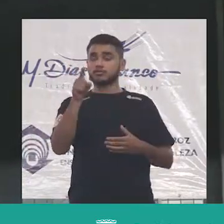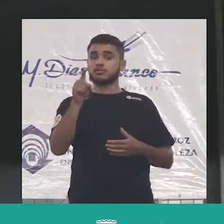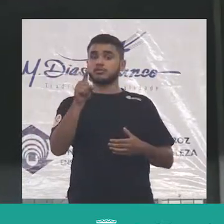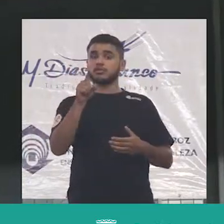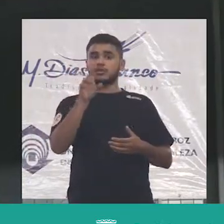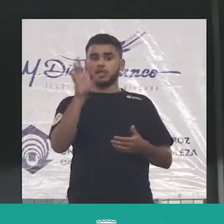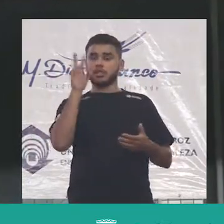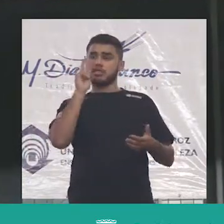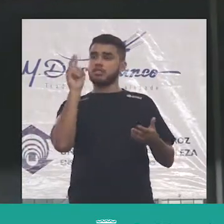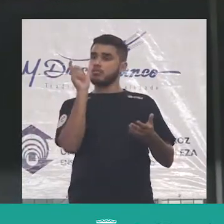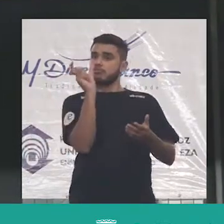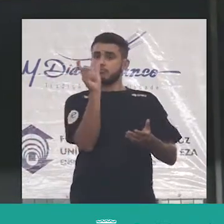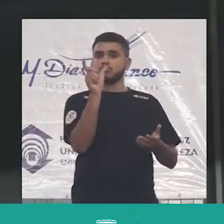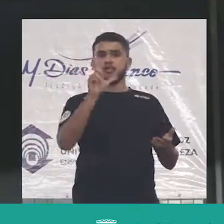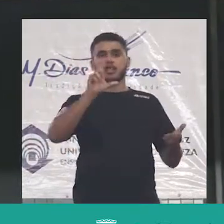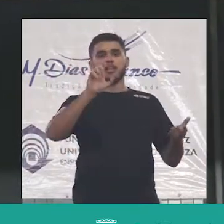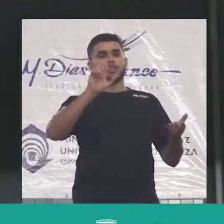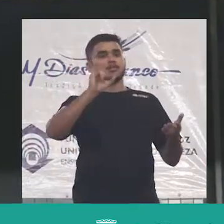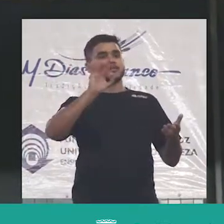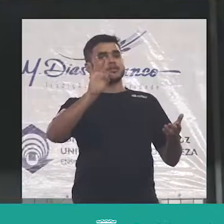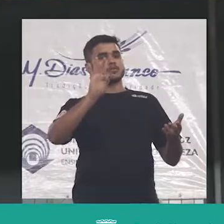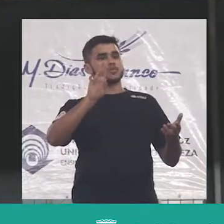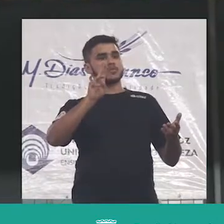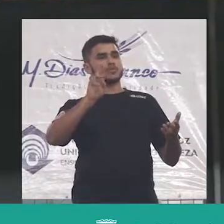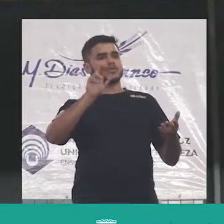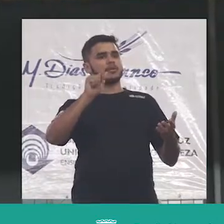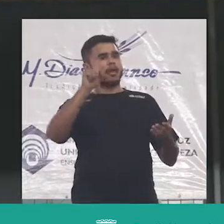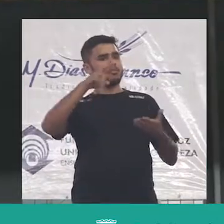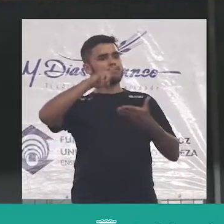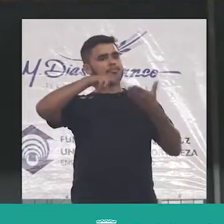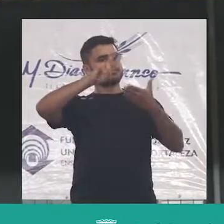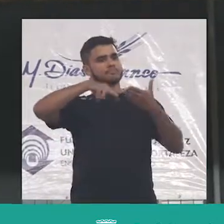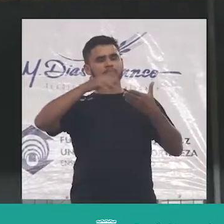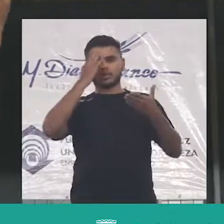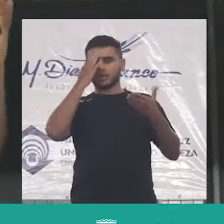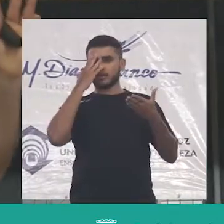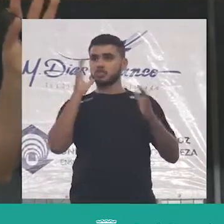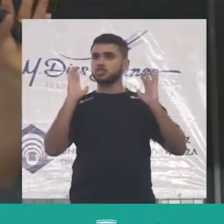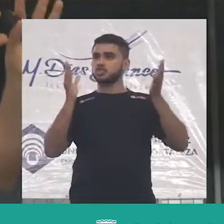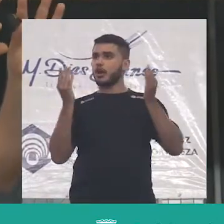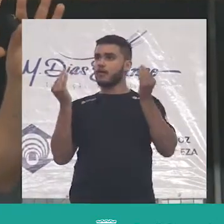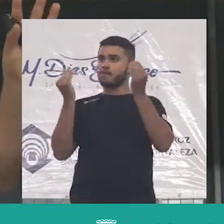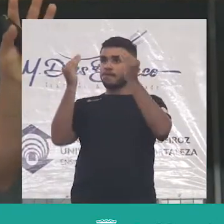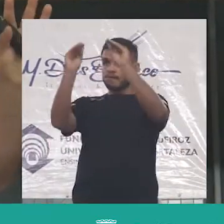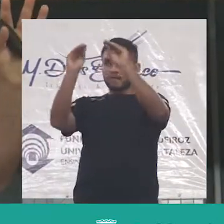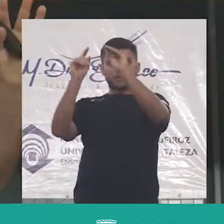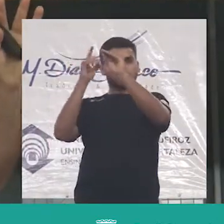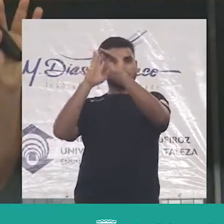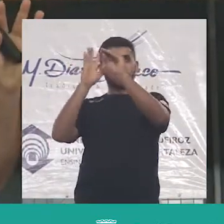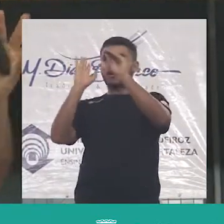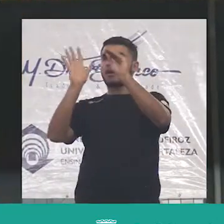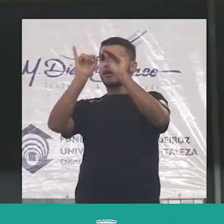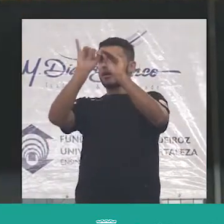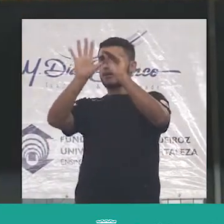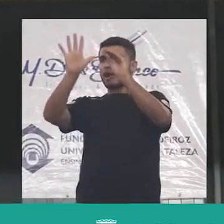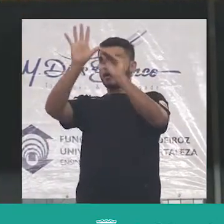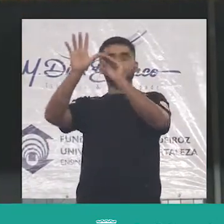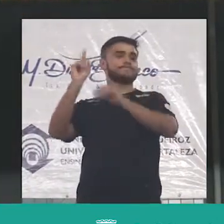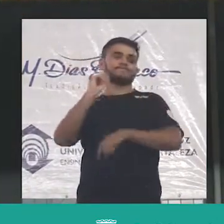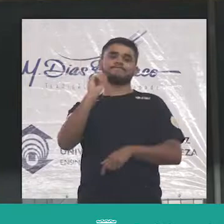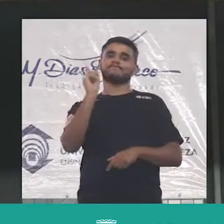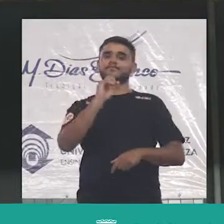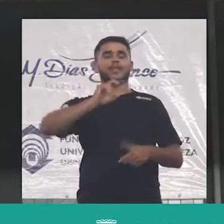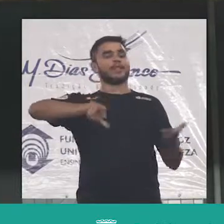a você que muitas vezes ele não vai te dar a figura pronta, ele vai te dar um